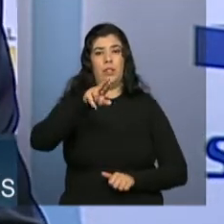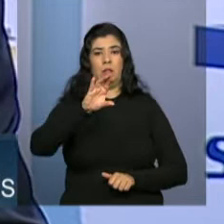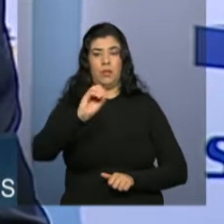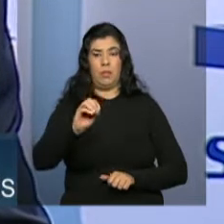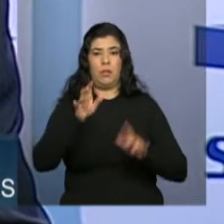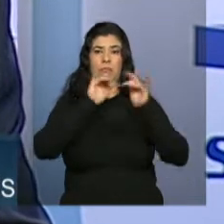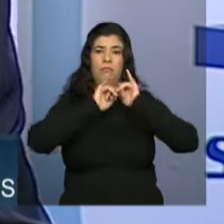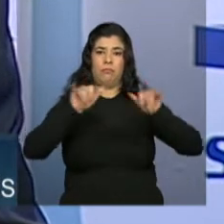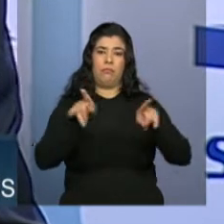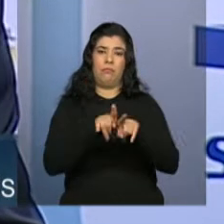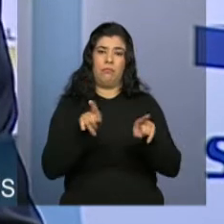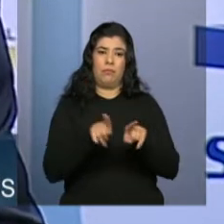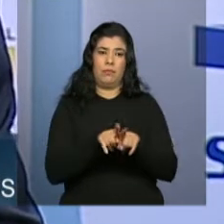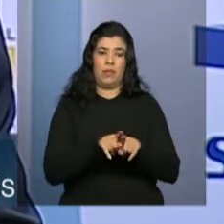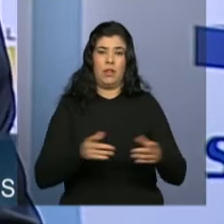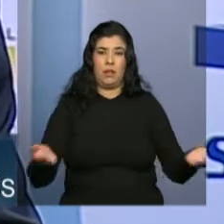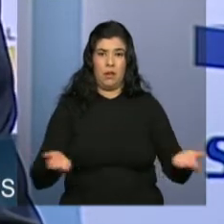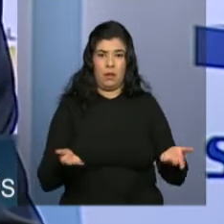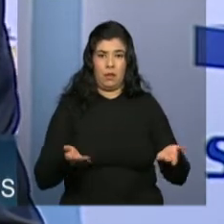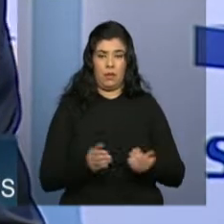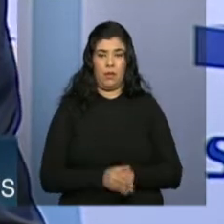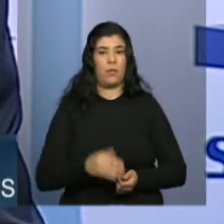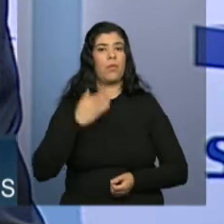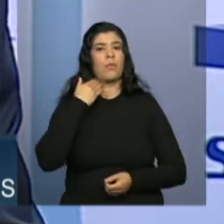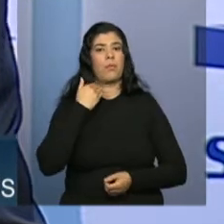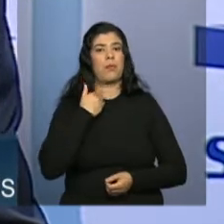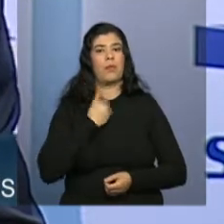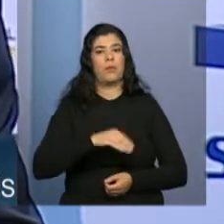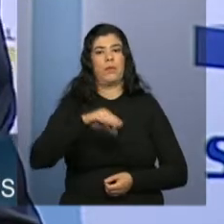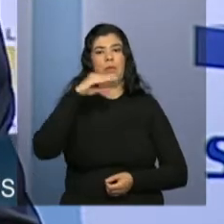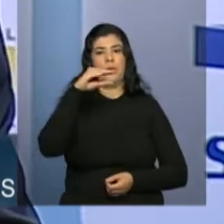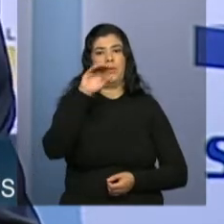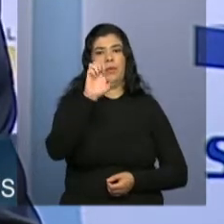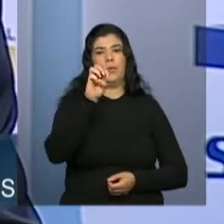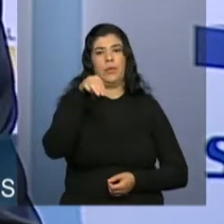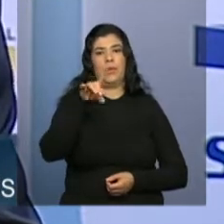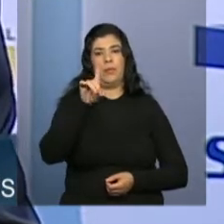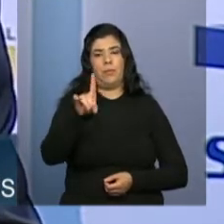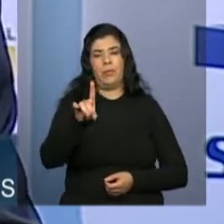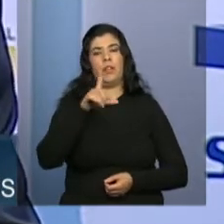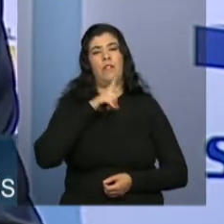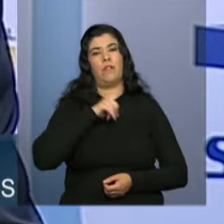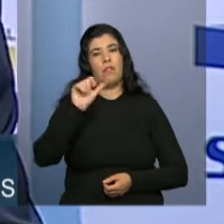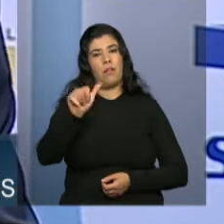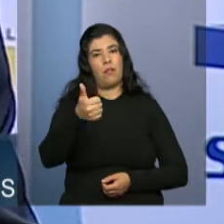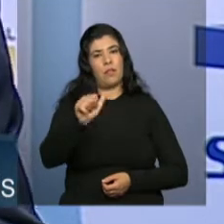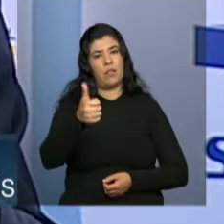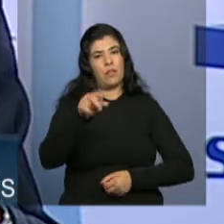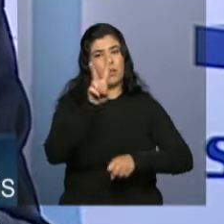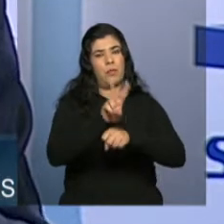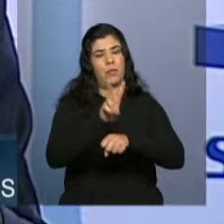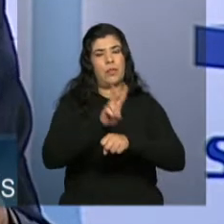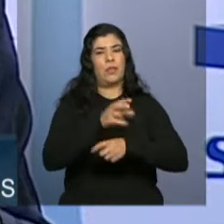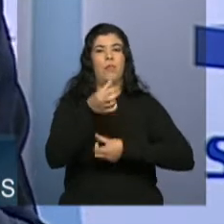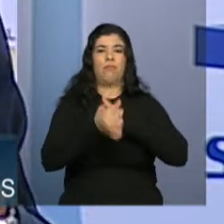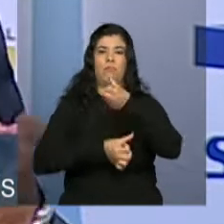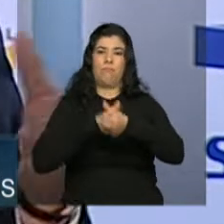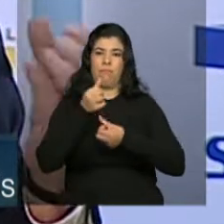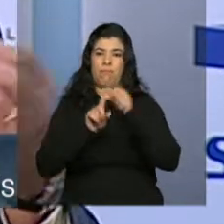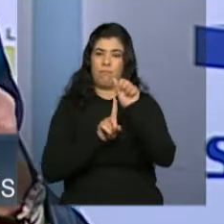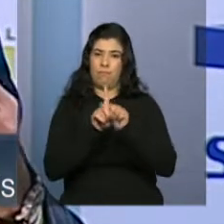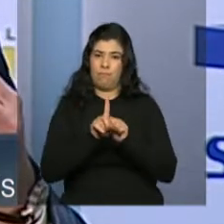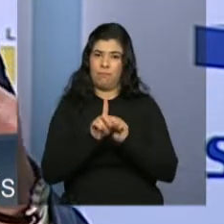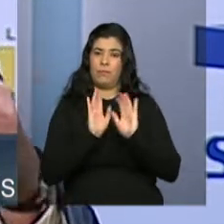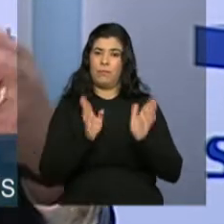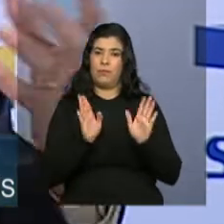um isso mas a partir de agora o banco só mede ele vai bom então ele vai facilitar esse monitoramento de mudança é